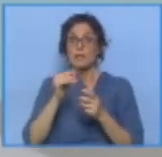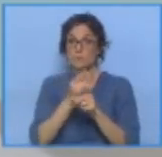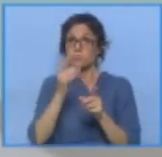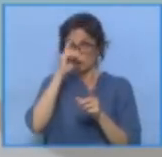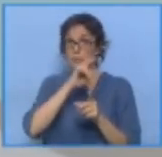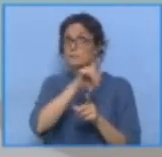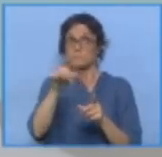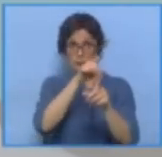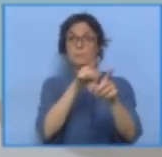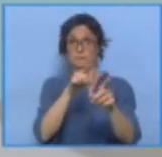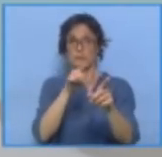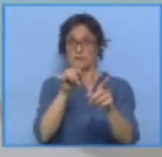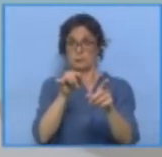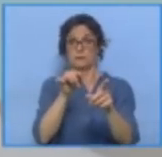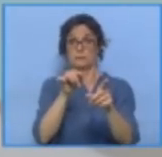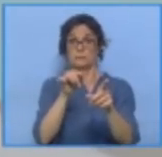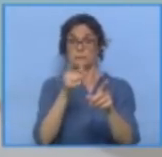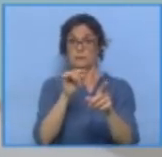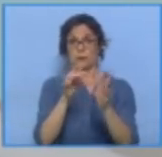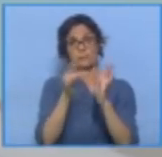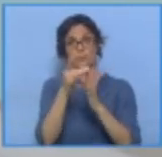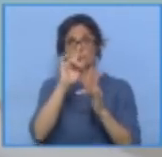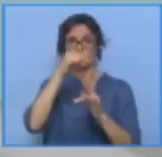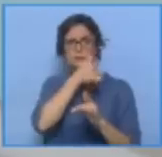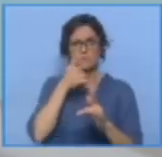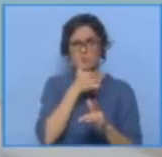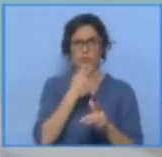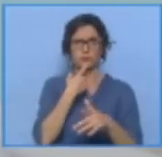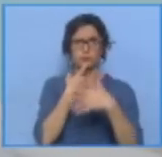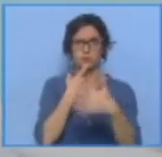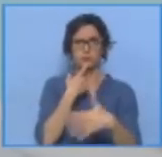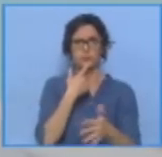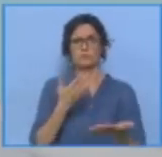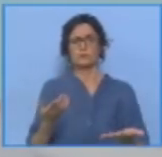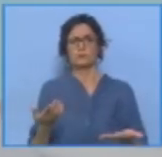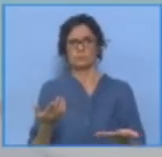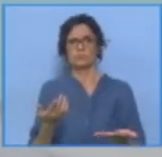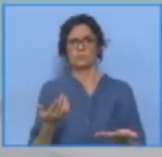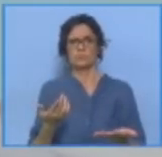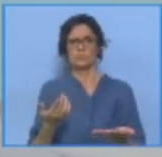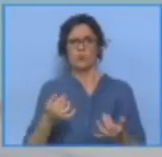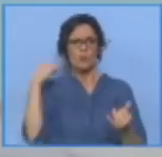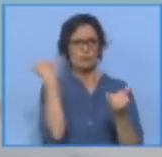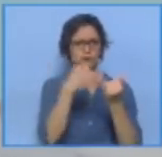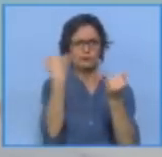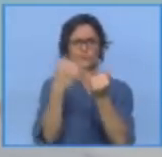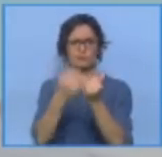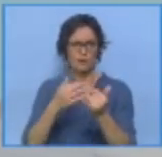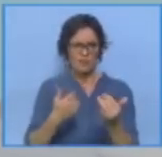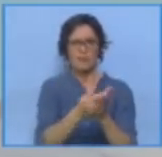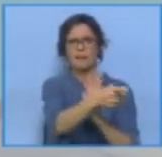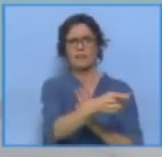maltratado. Ele anuncia isto, não é? É uma parte com menos glamour, digamos assim. Exatamente. Mas faz parte